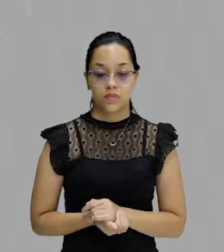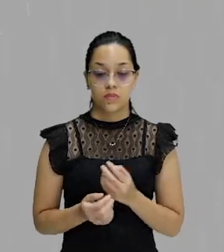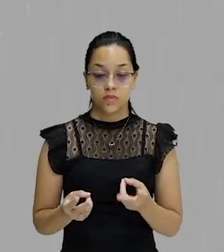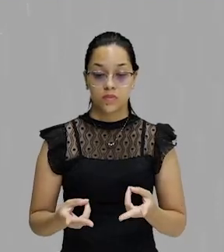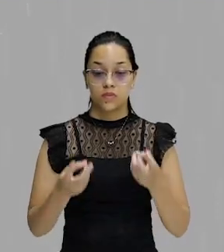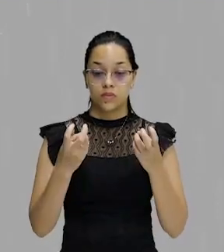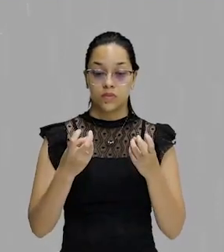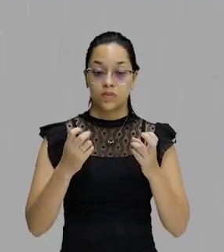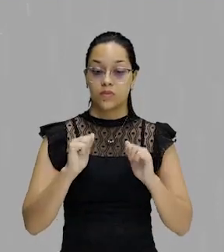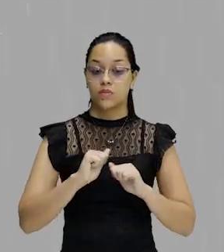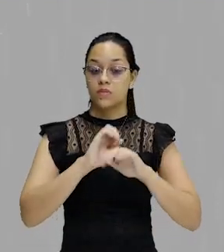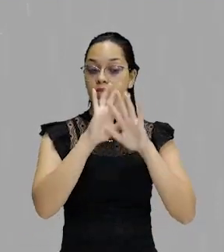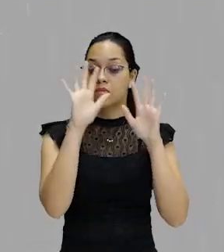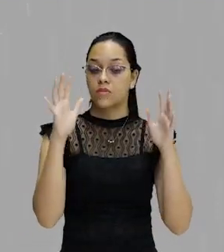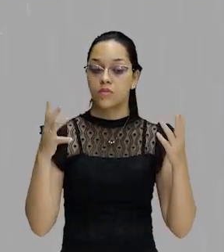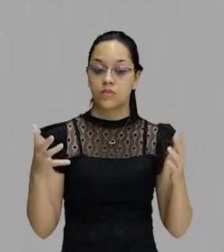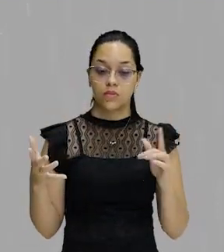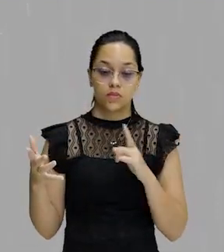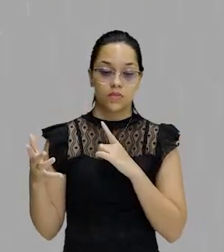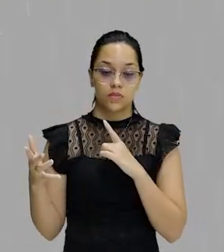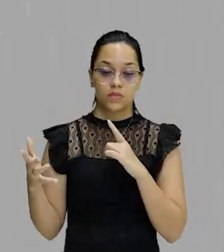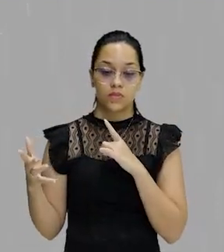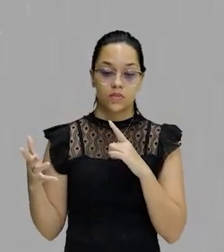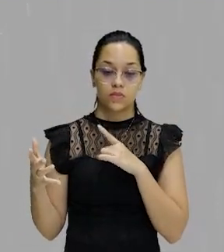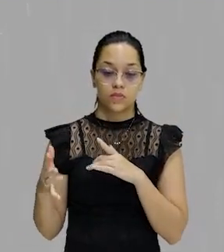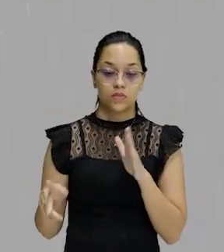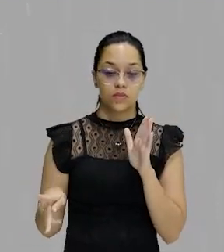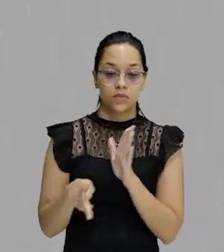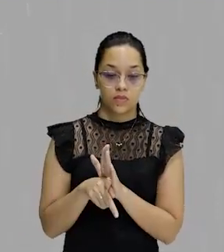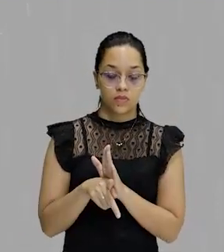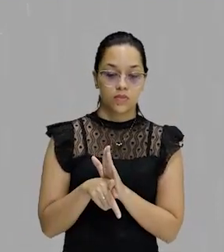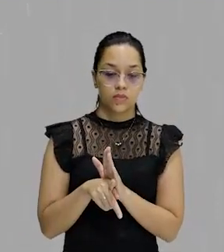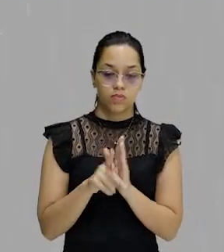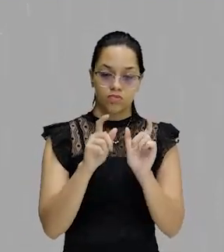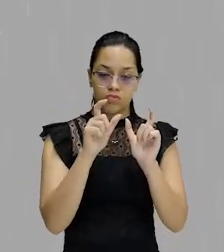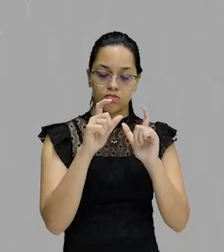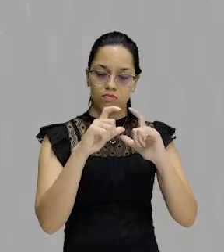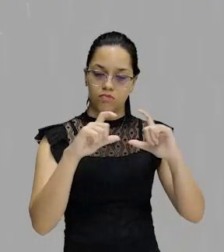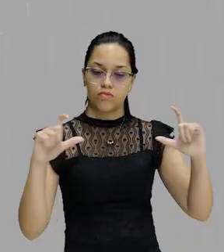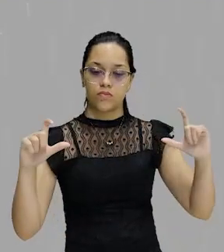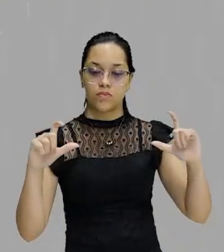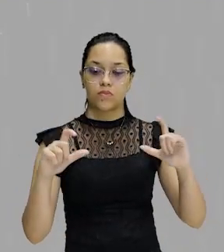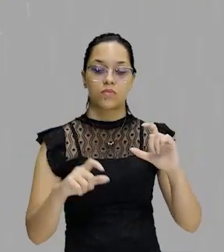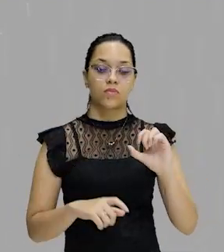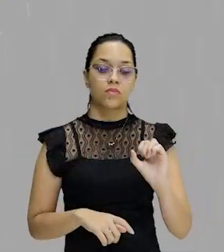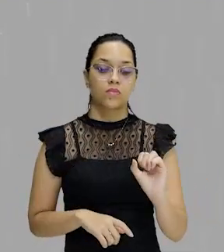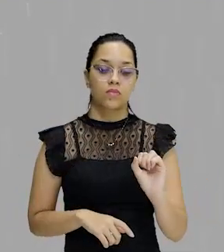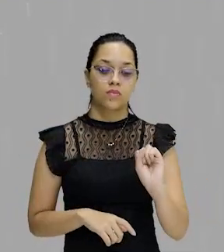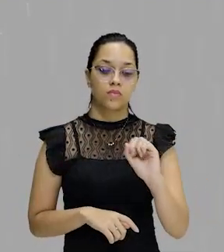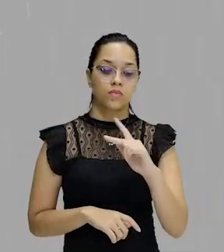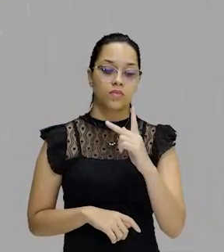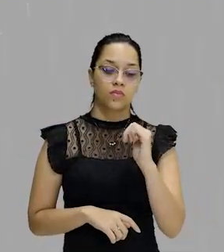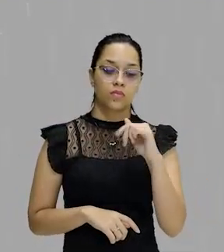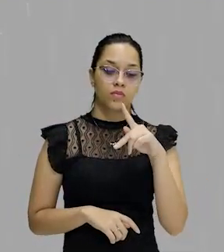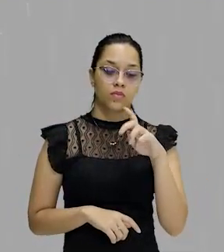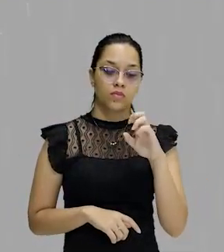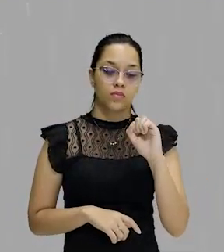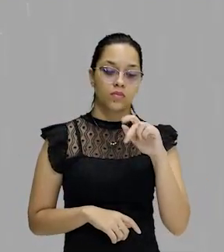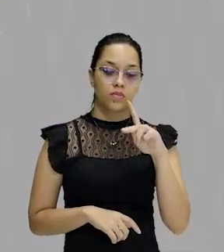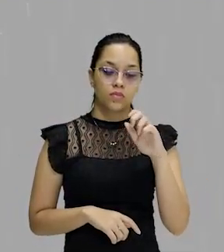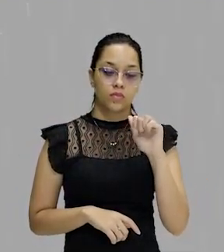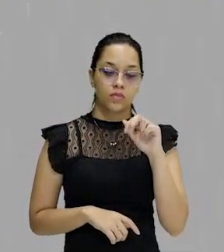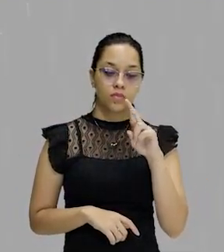observe claramente que no próprio excerto da obra, Shakespeare, ele basicamente